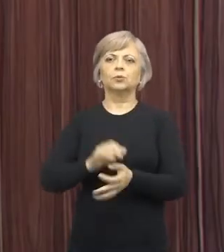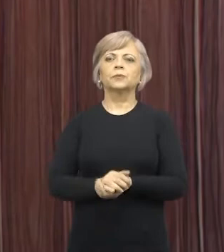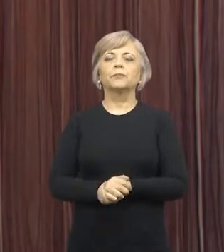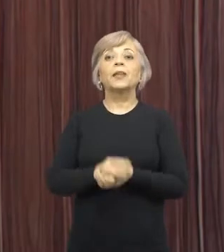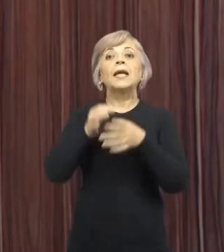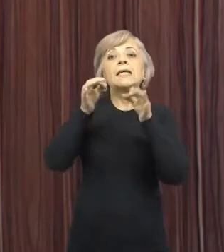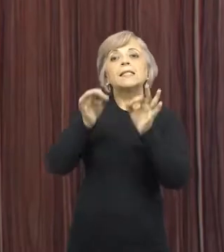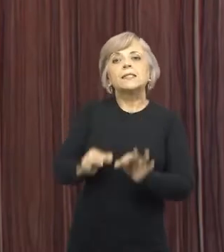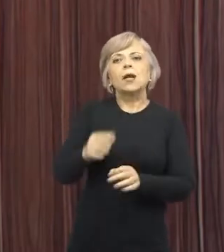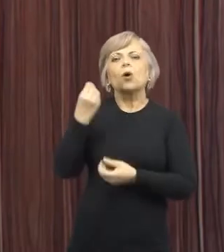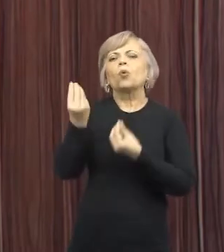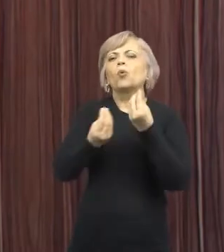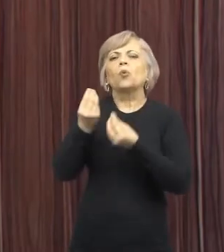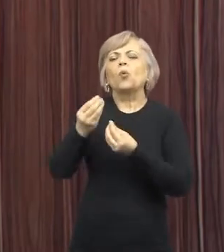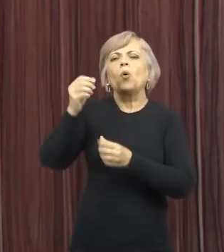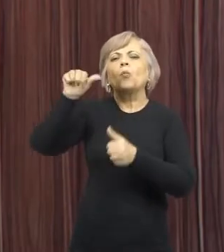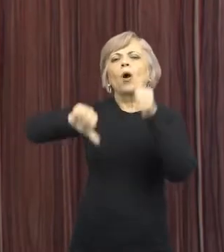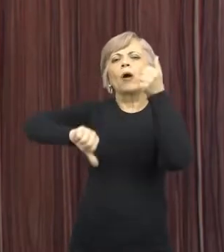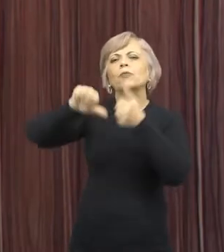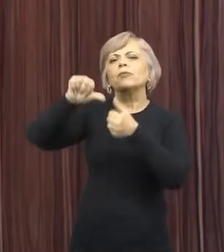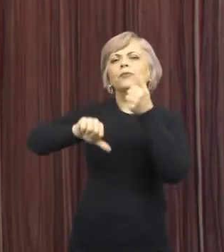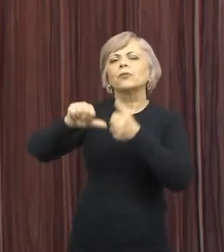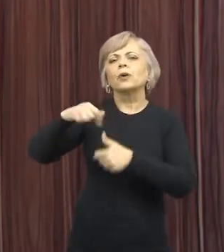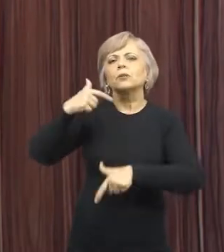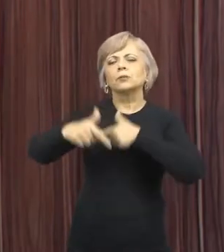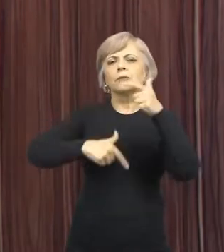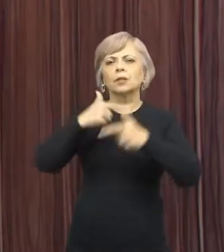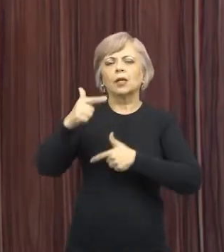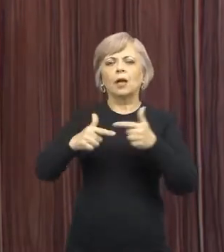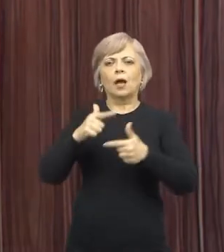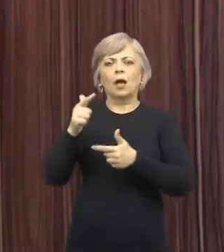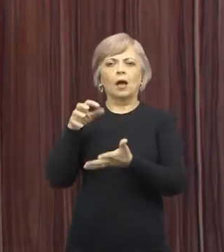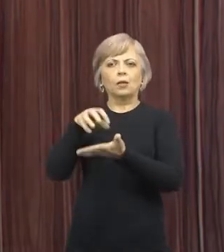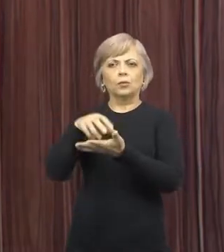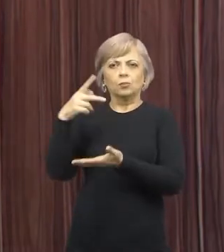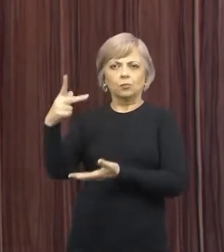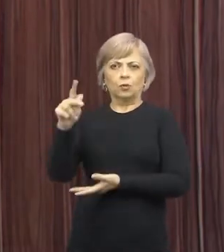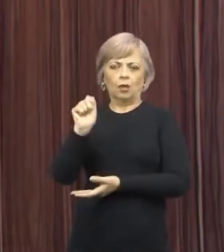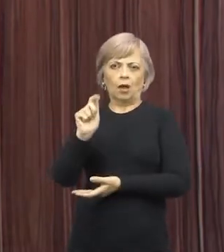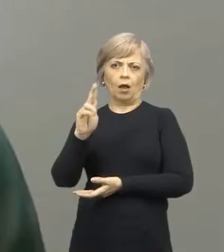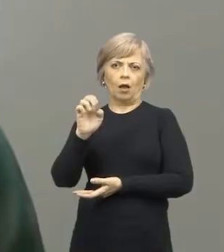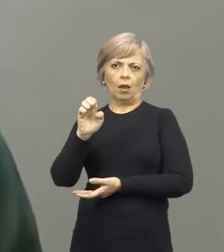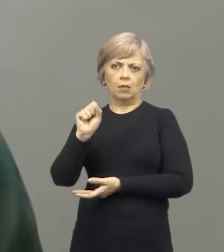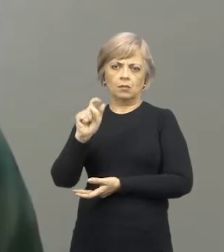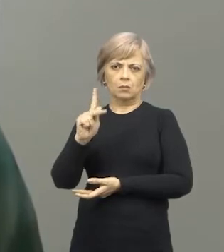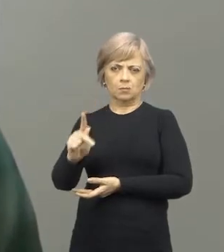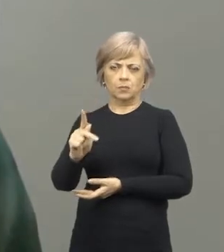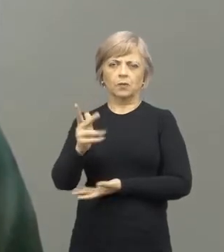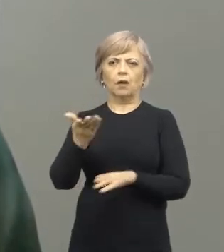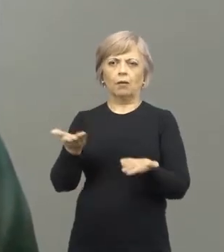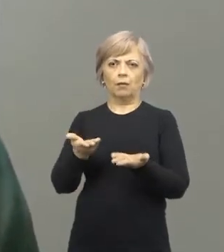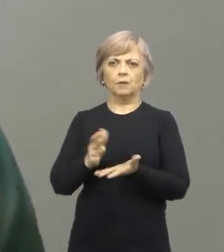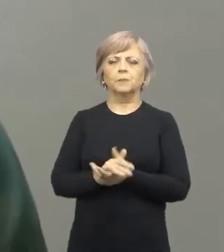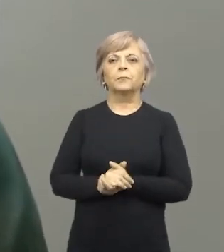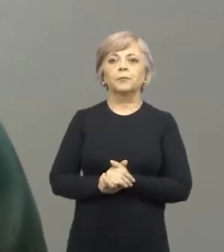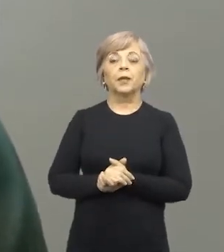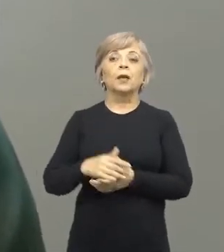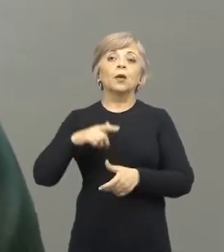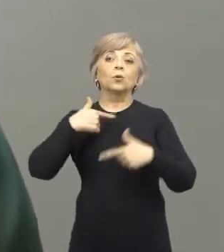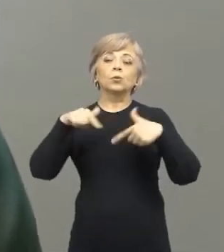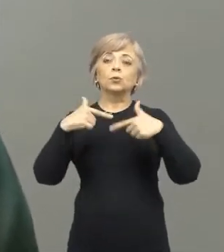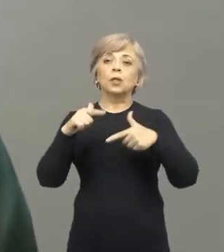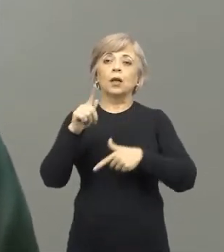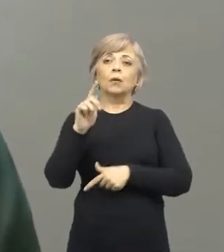como a senhora avalia o trabalho do GAESP nos últimos anos durante essa atual gestão? Bem, o trabalho do GAESP,